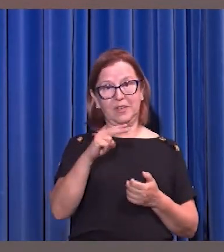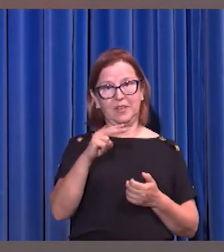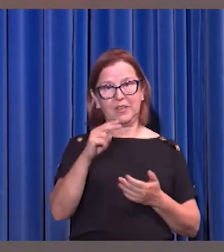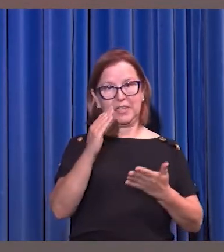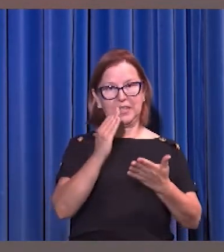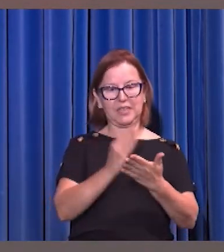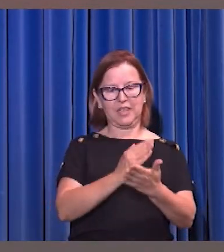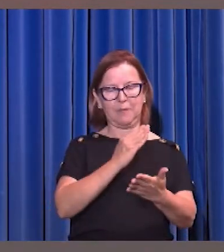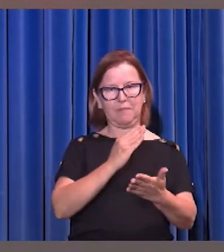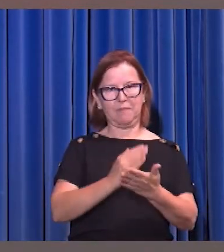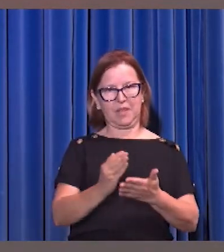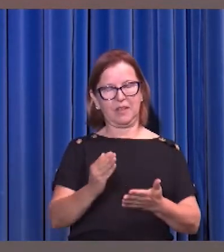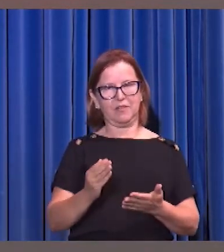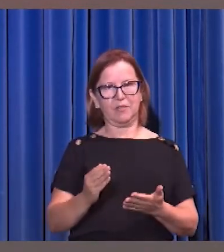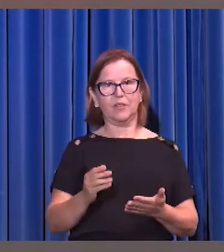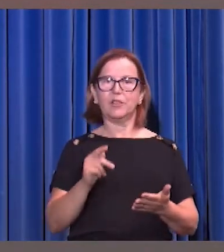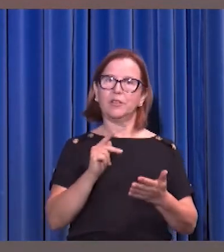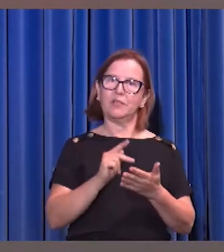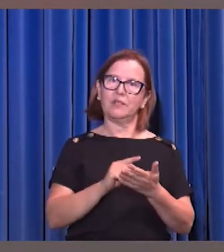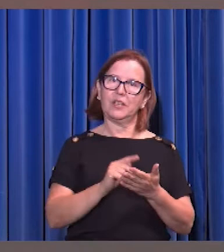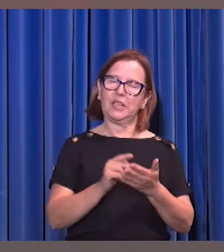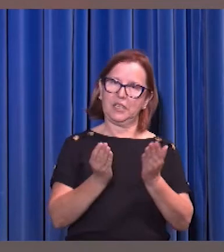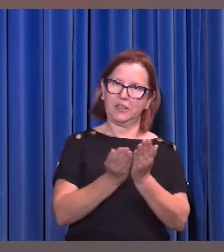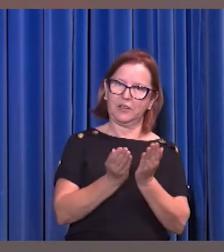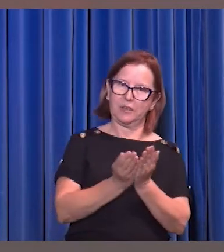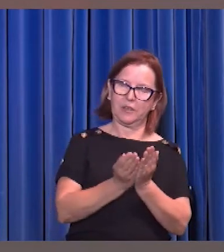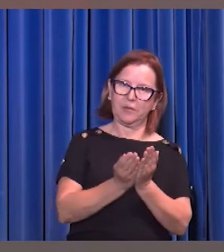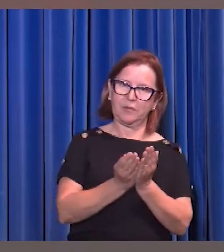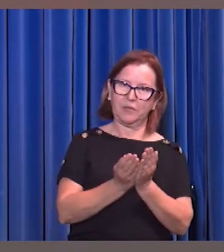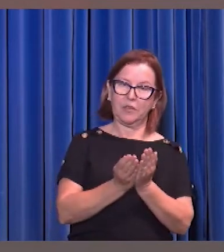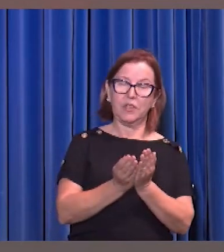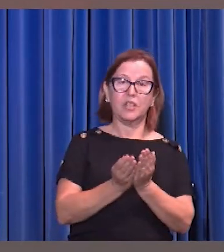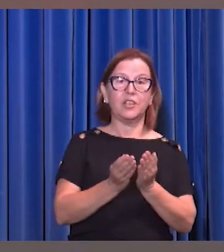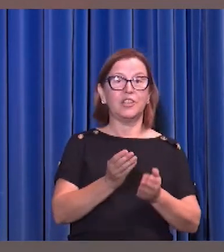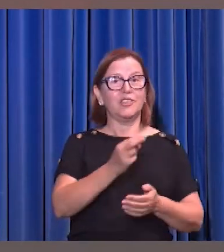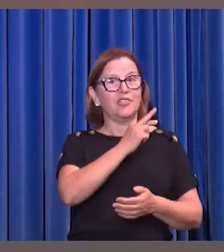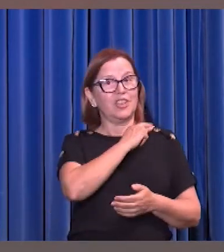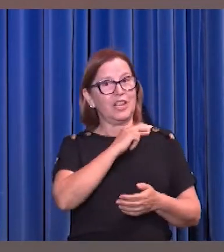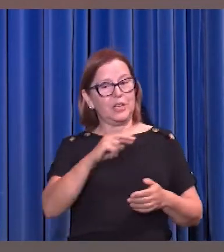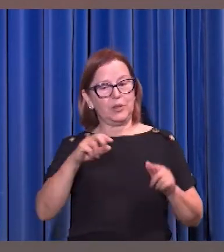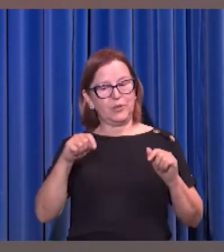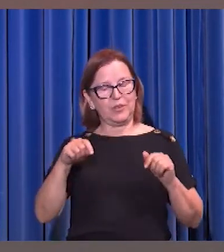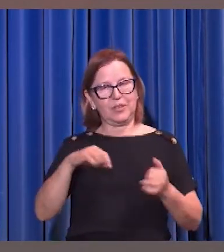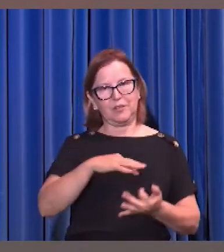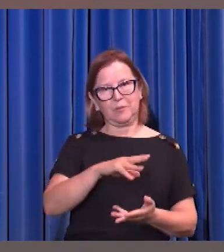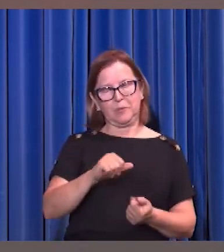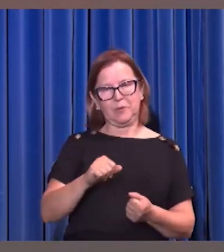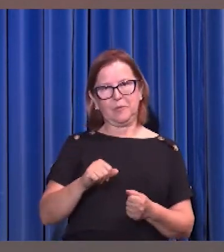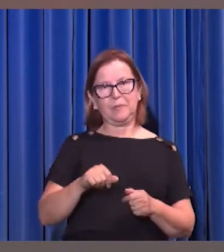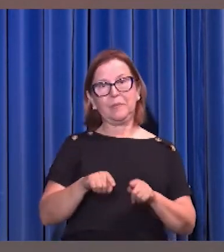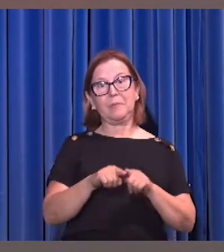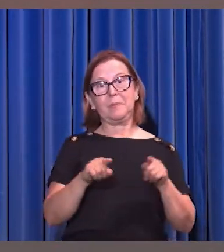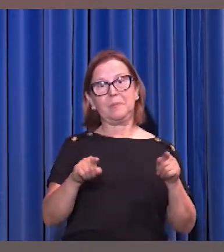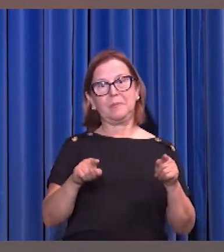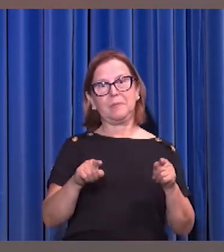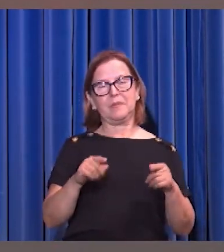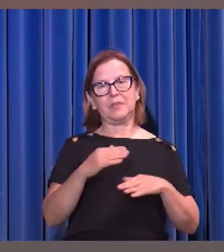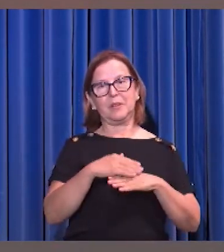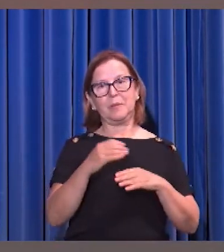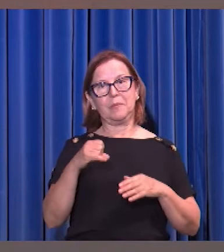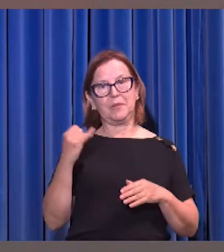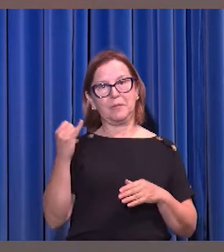o verdadeiro cristianismo de outras religiões do mundo. Mas a mais significativa é